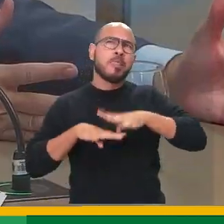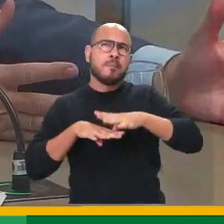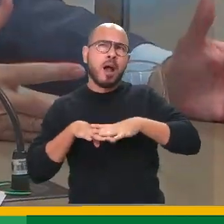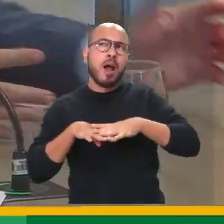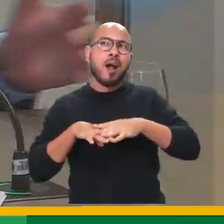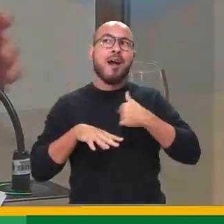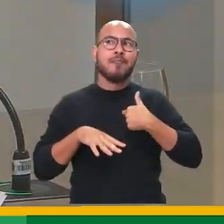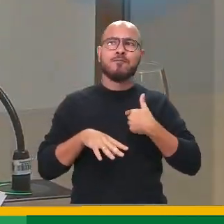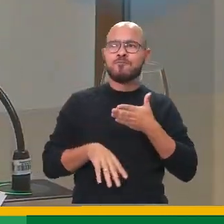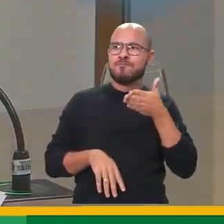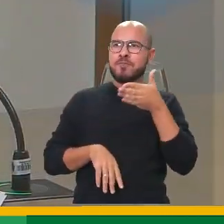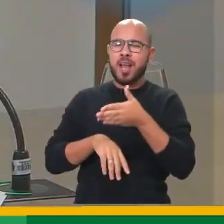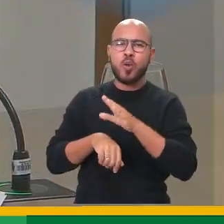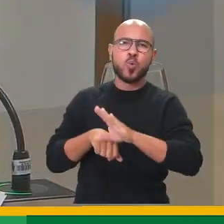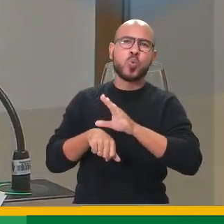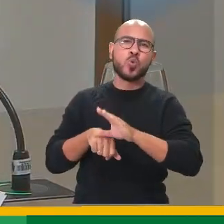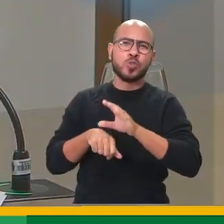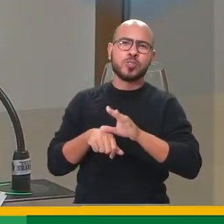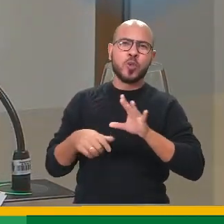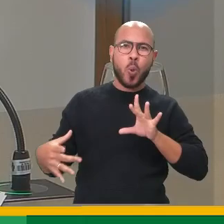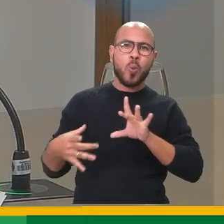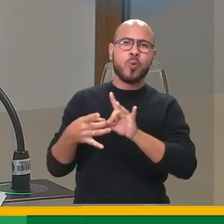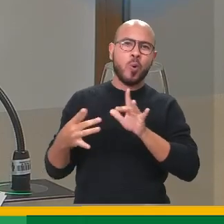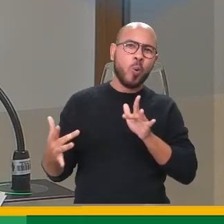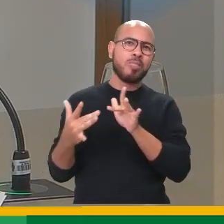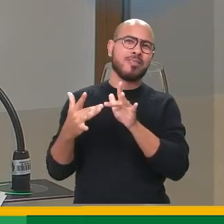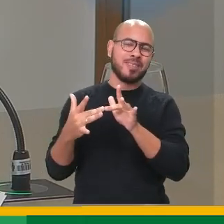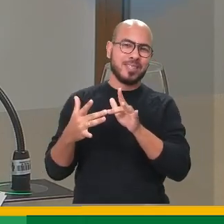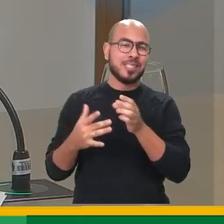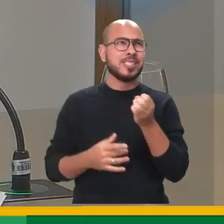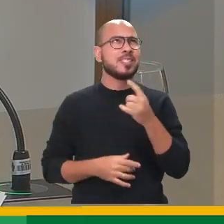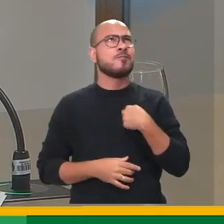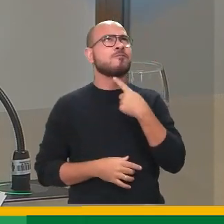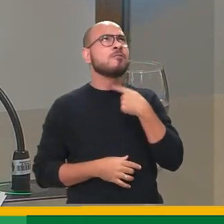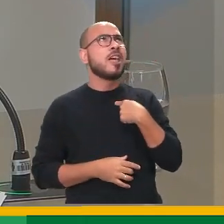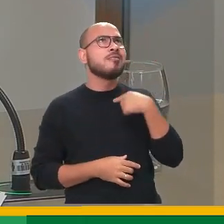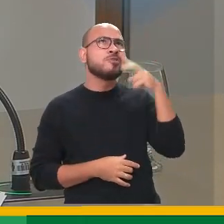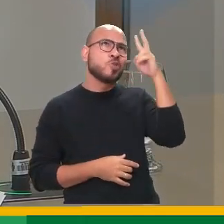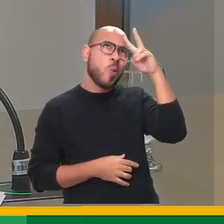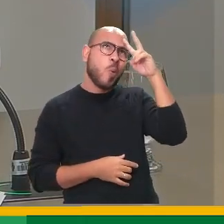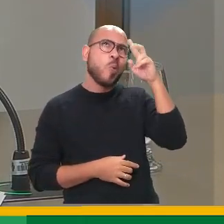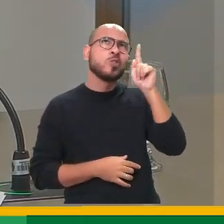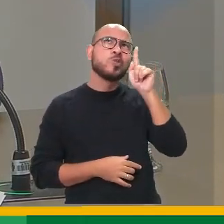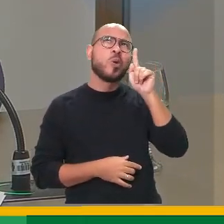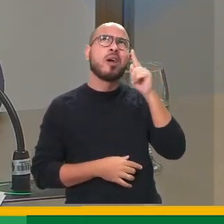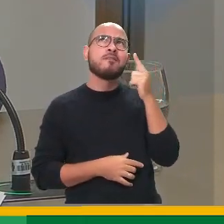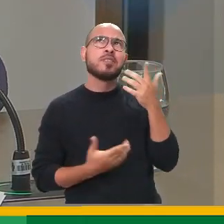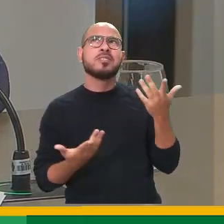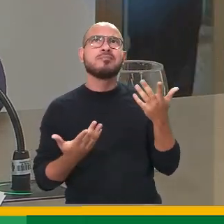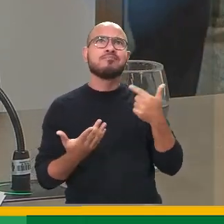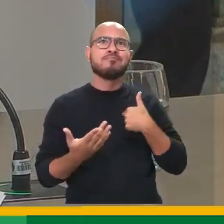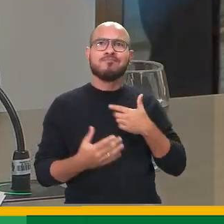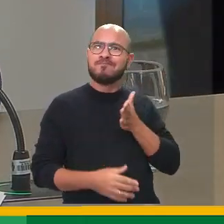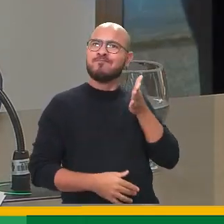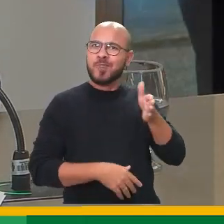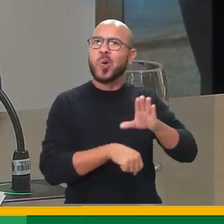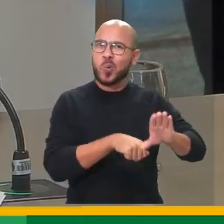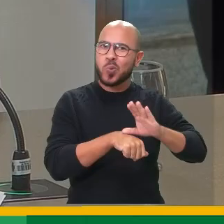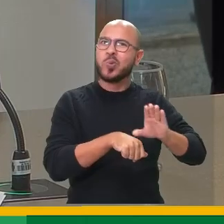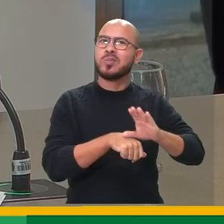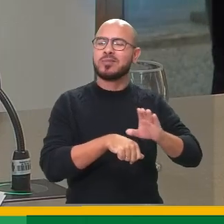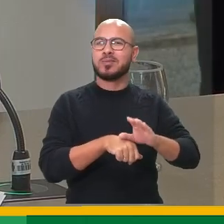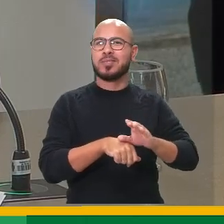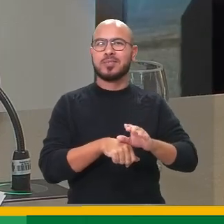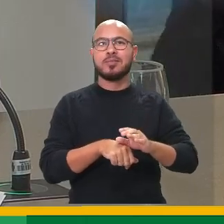específico para isso você tem facilidade com história geografia ou então vai ser uma oportunidade uma mudança muito forte e eu tenho